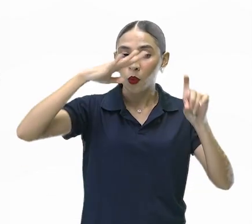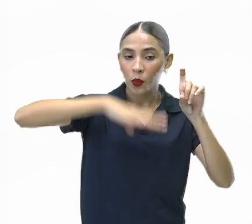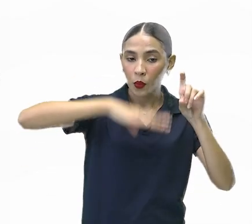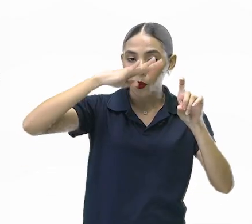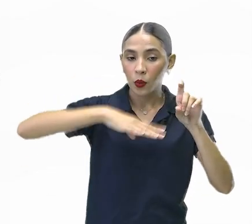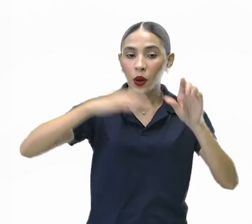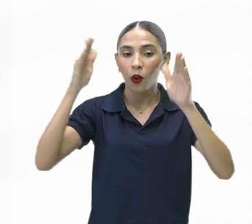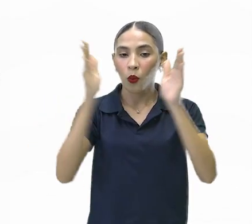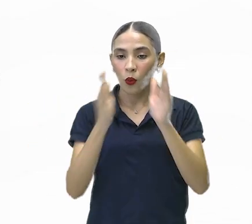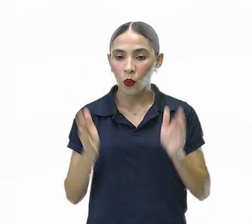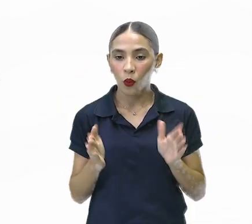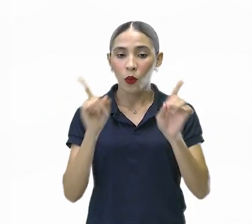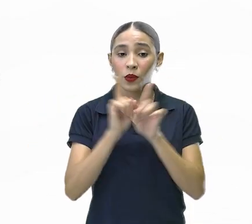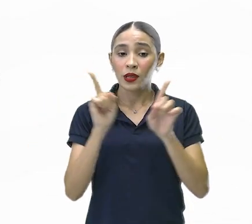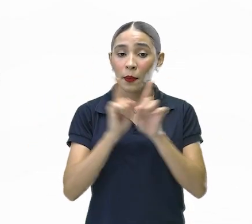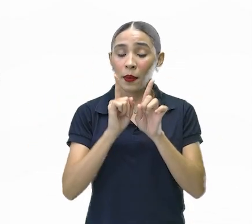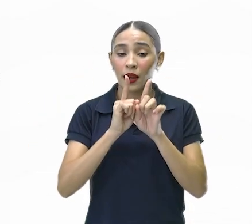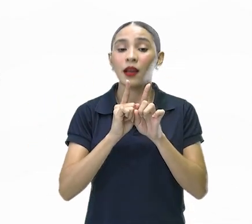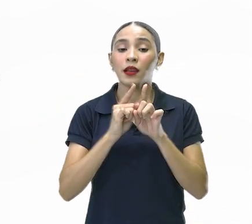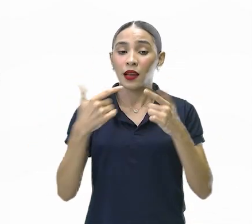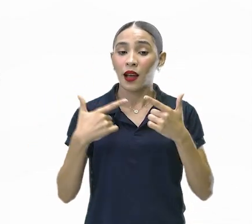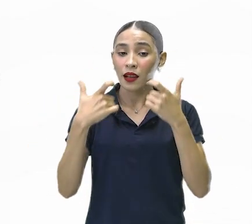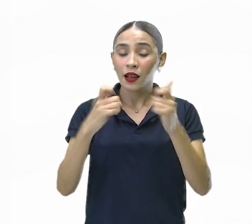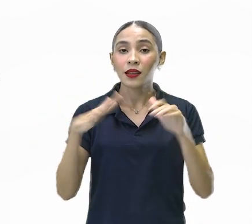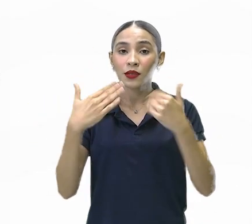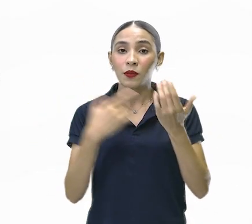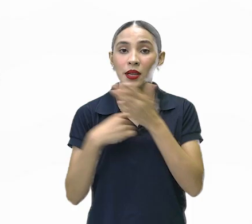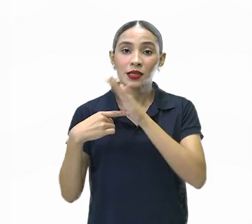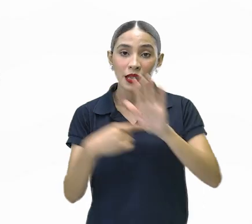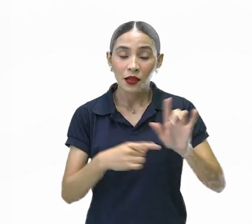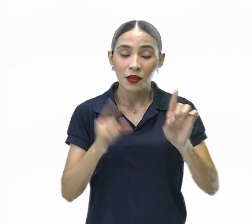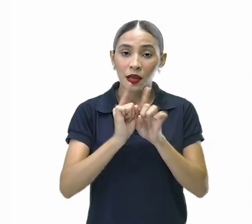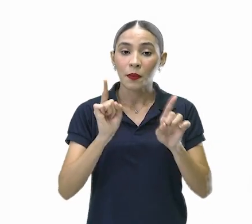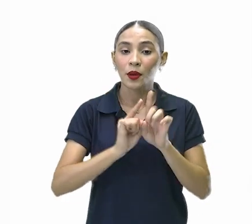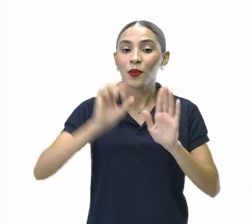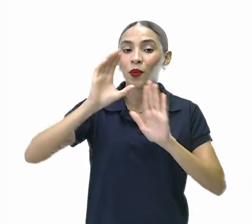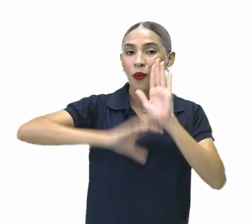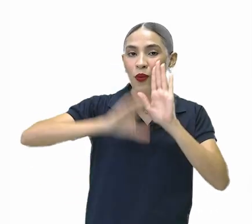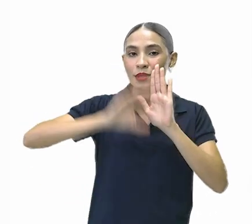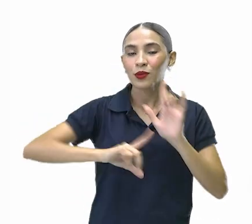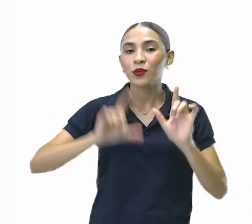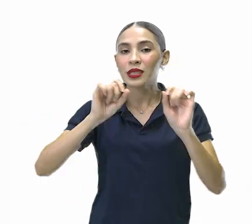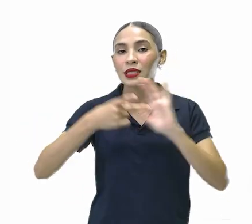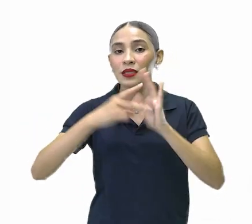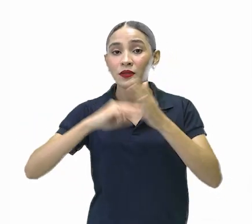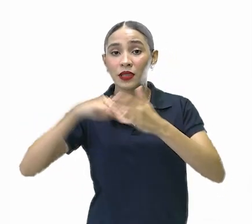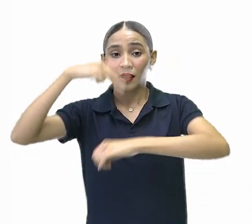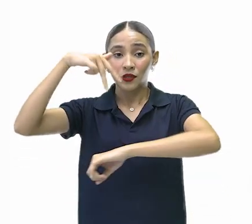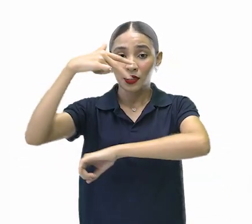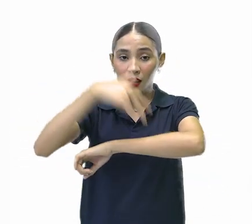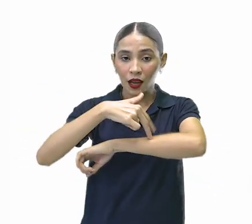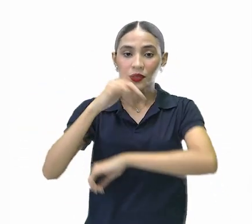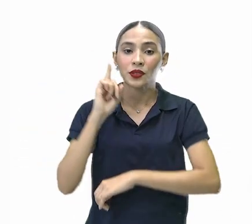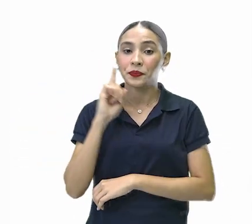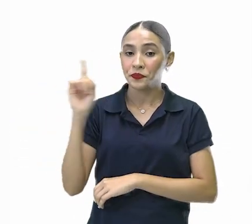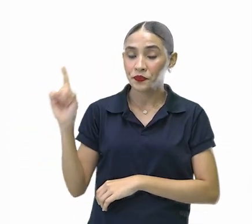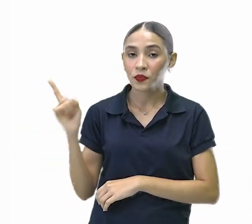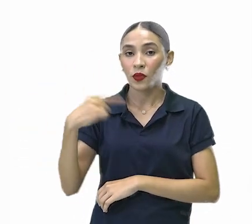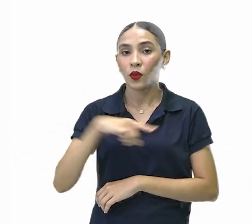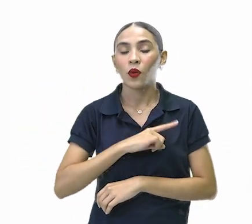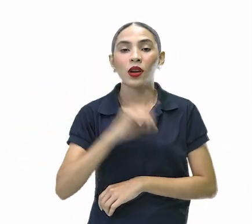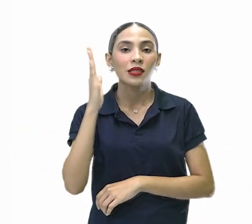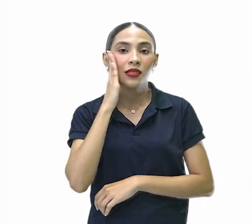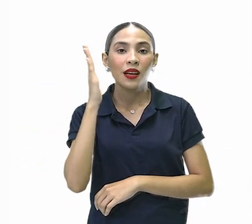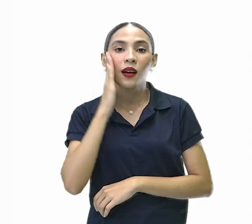o corpo e se preparar para a guerra. E aí eu já venho trazendo para vocês a definição do que é ginástica novamente, né? A gente sabe